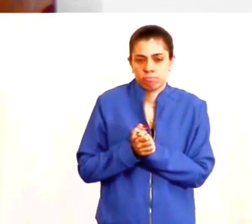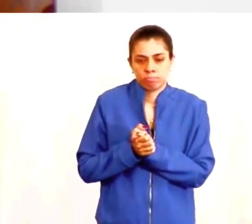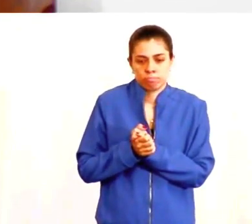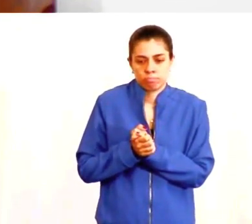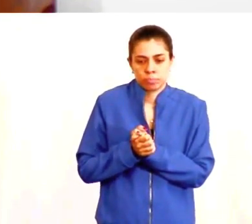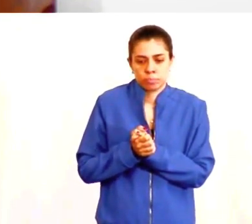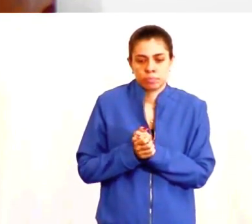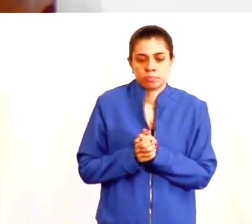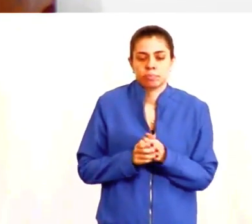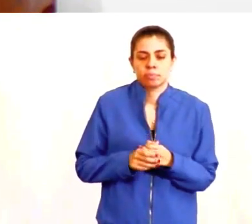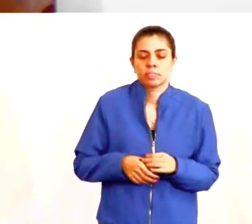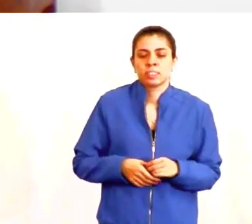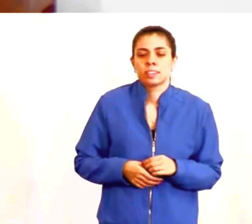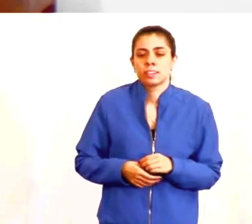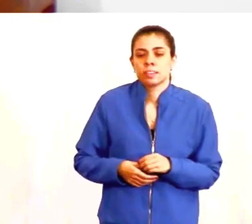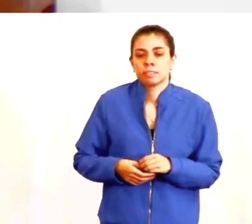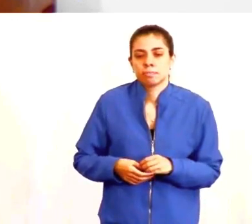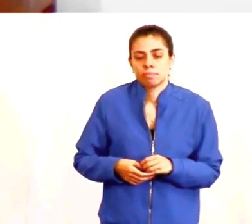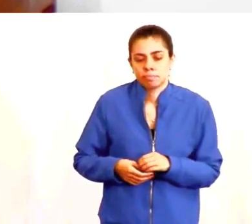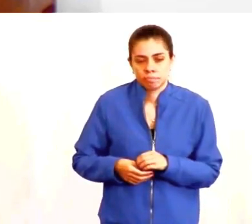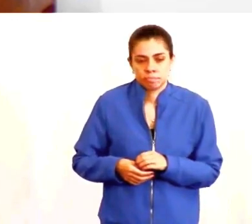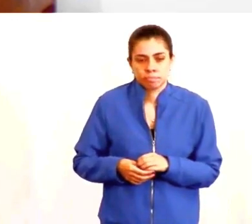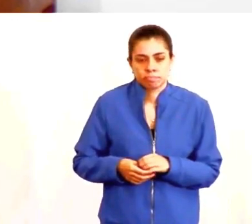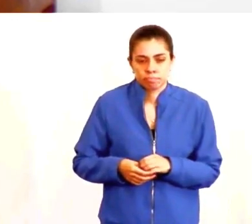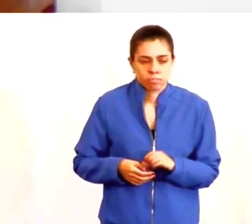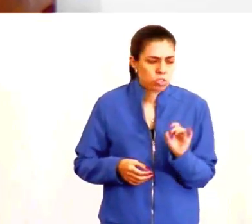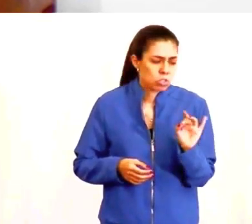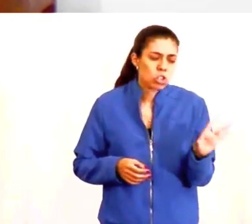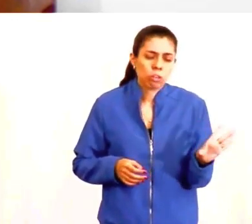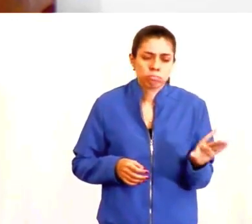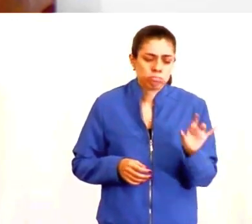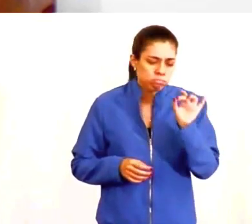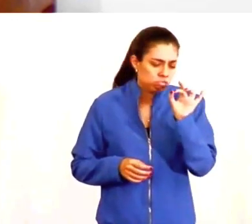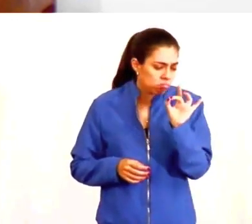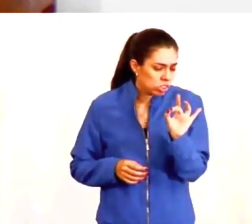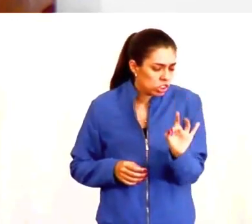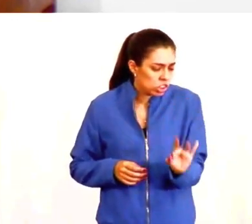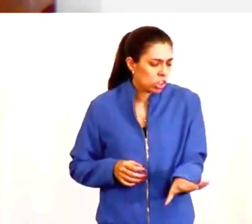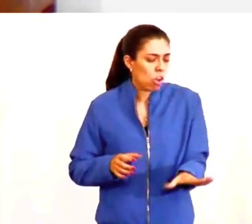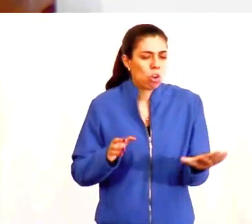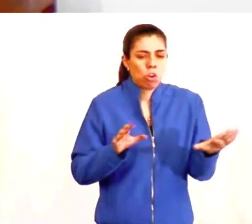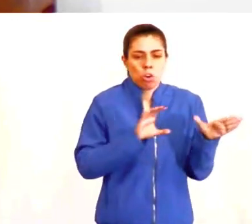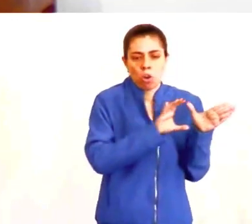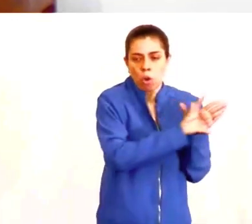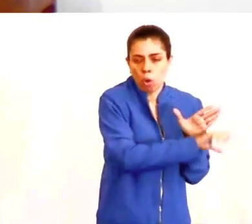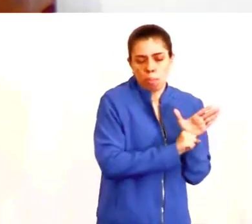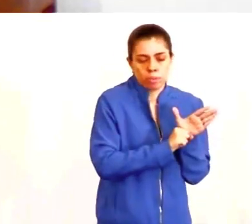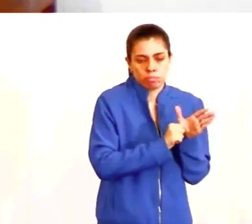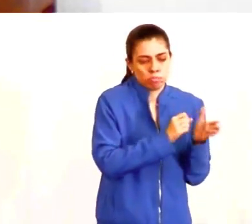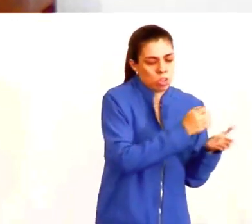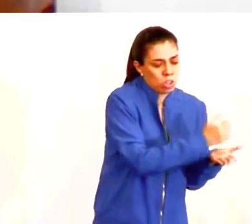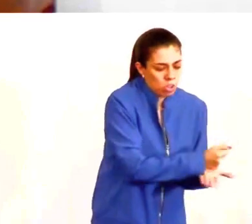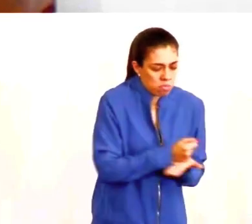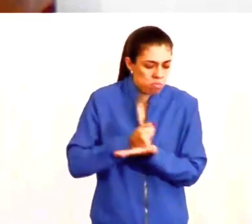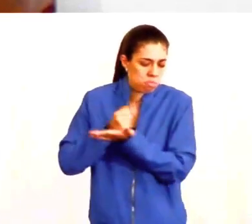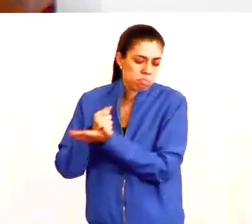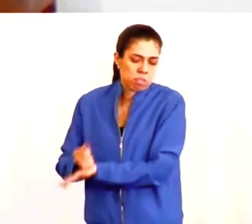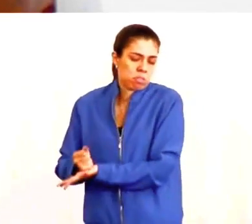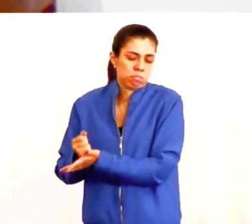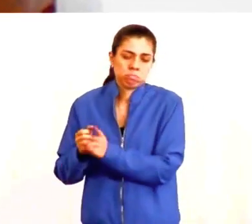máximo que pôde acontecer foi ele ter sido roubado dali, tirado daquele lugar, o